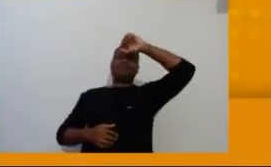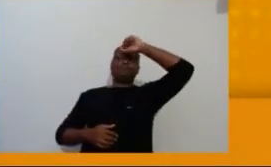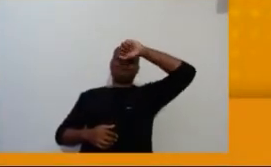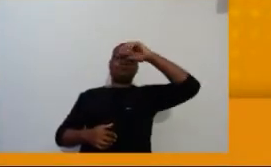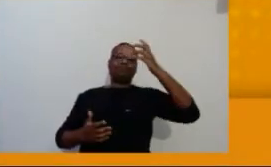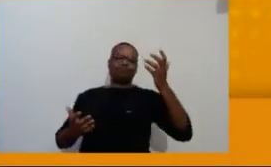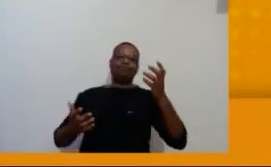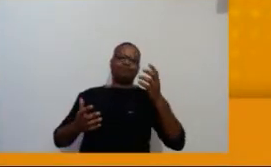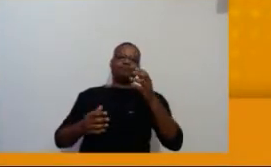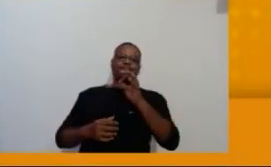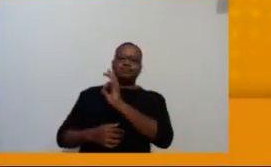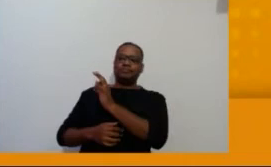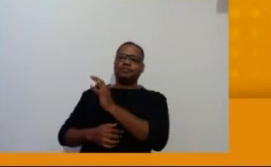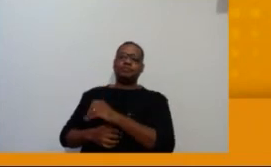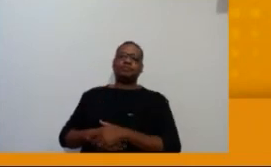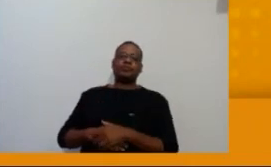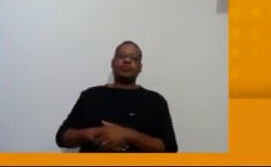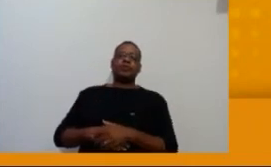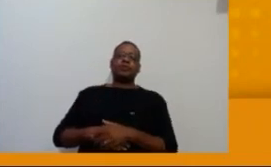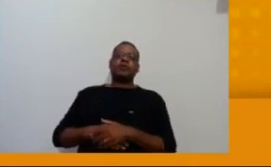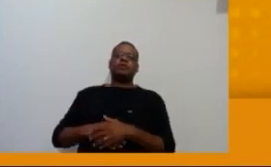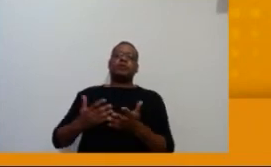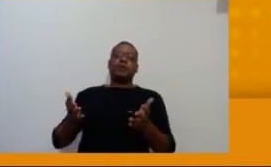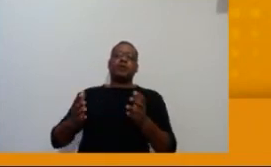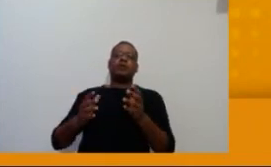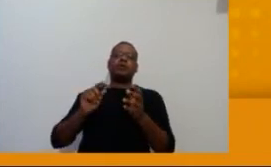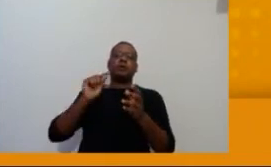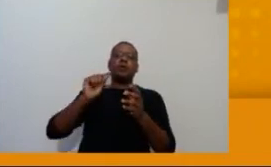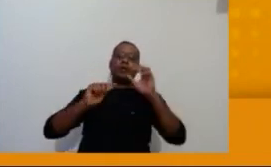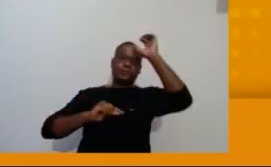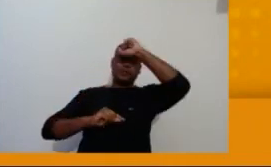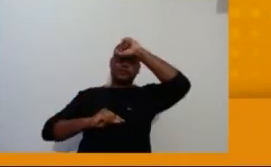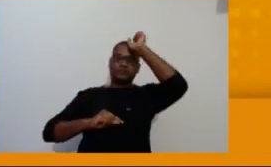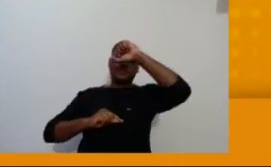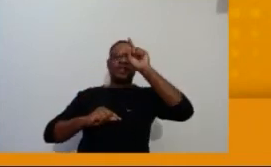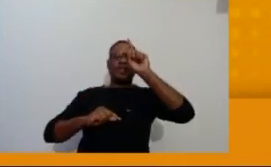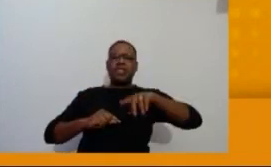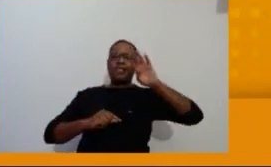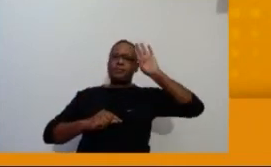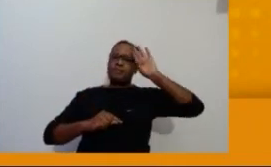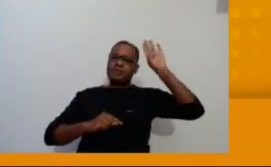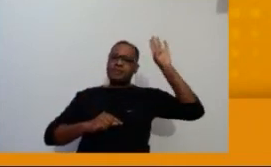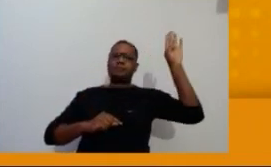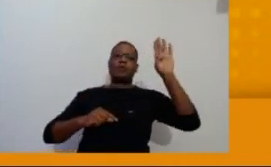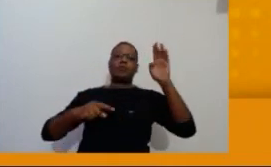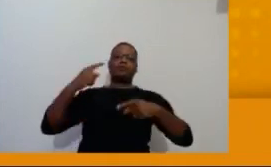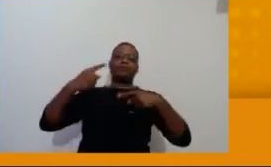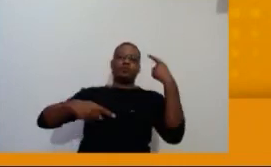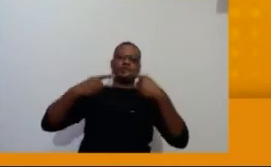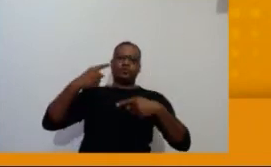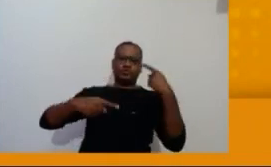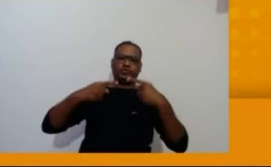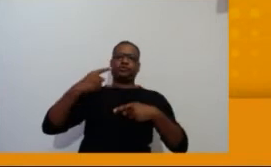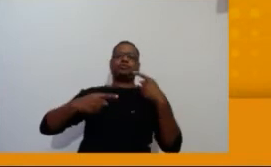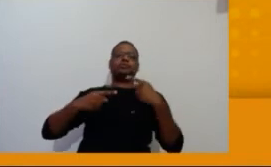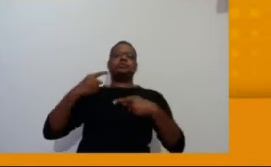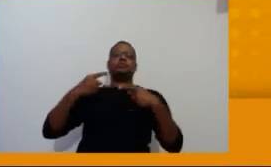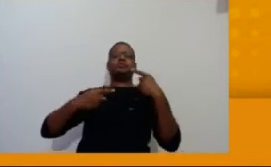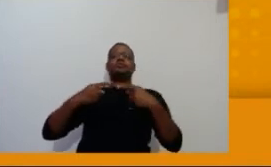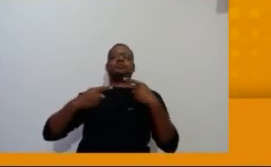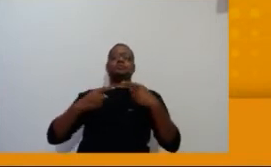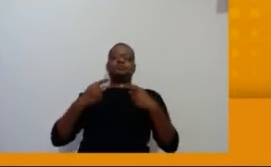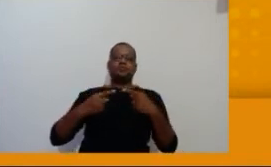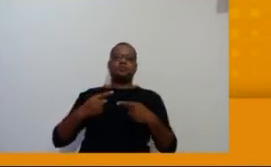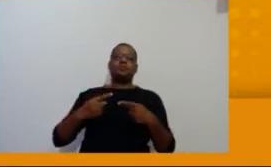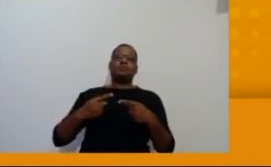Isso. No caso da aprendizagem, por exemplo, que é a principal política pública de inserção jovens no mercado de